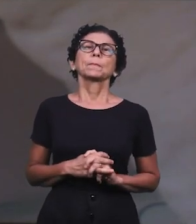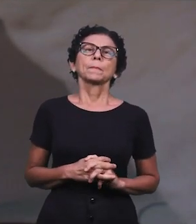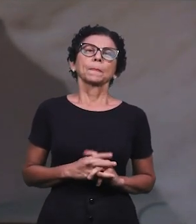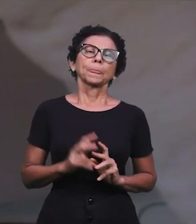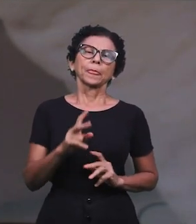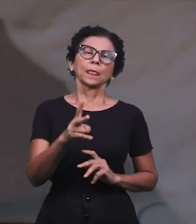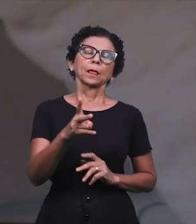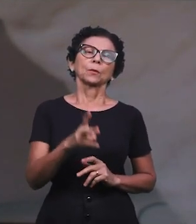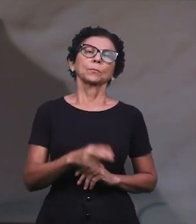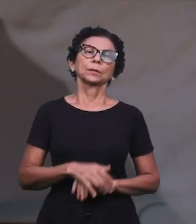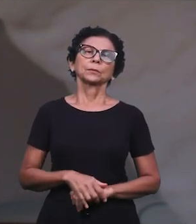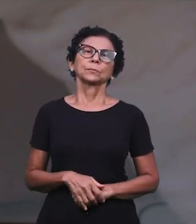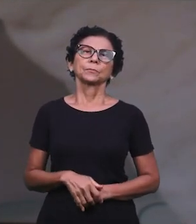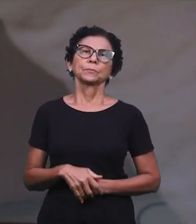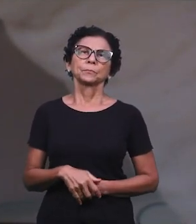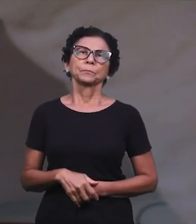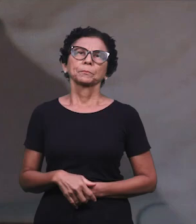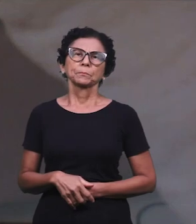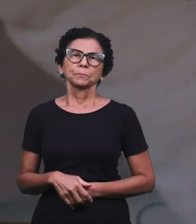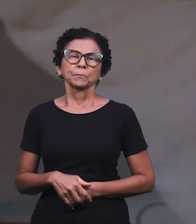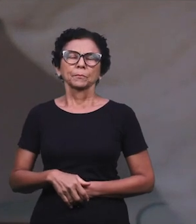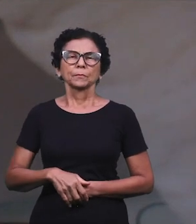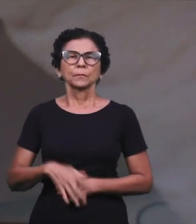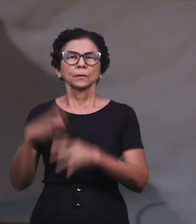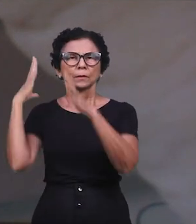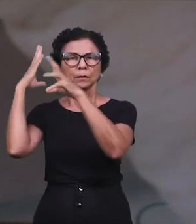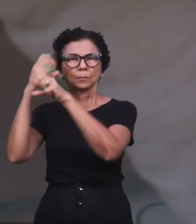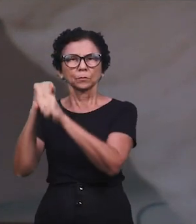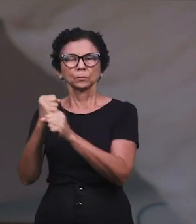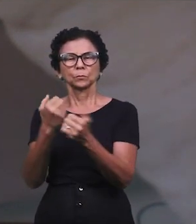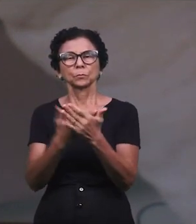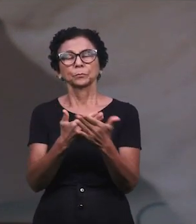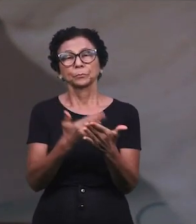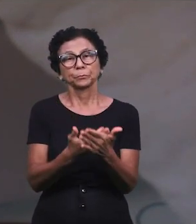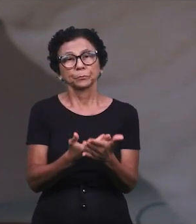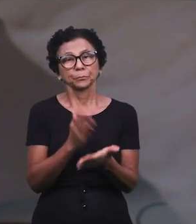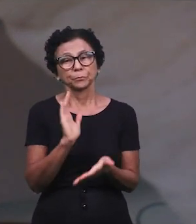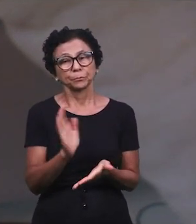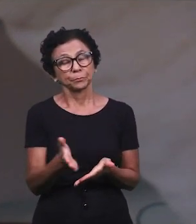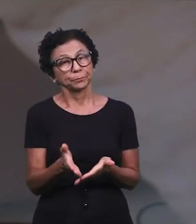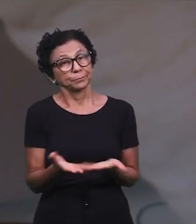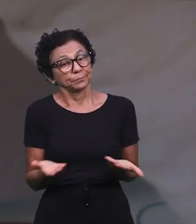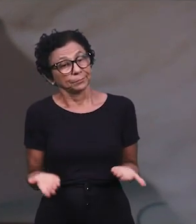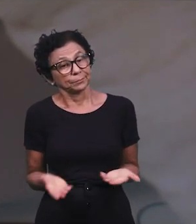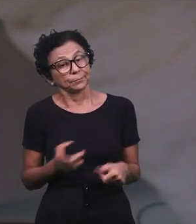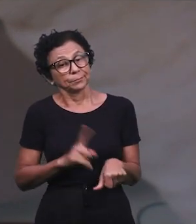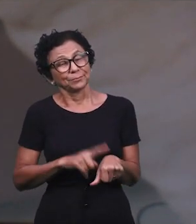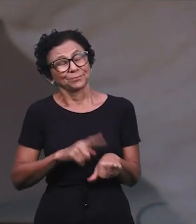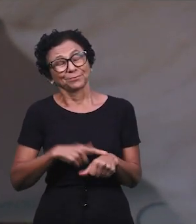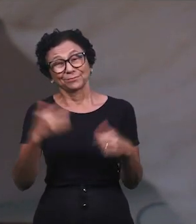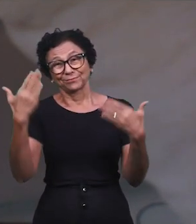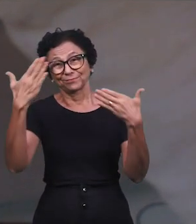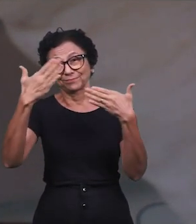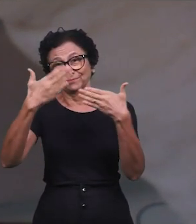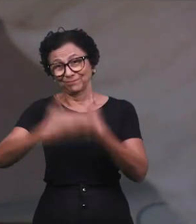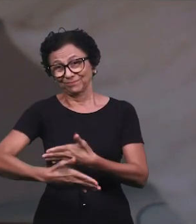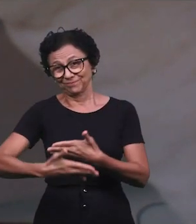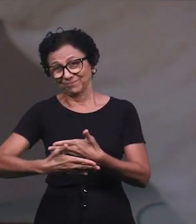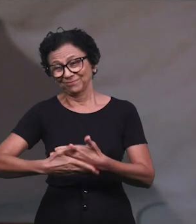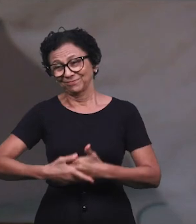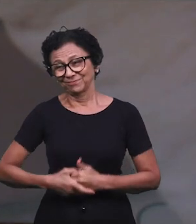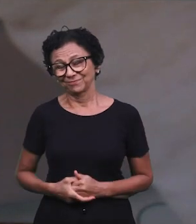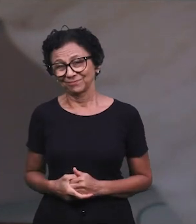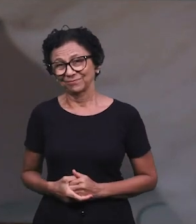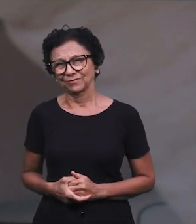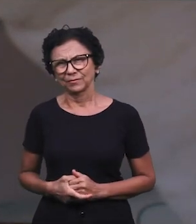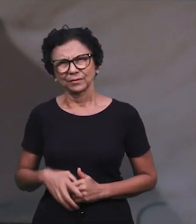estar sempre tendo contato com aquilo que eu já estudei. Porque, queira ou não, na hora da prova, o que que vale? Você vê